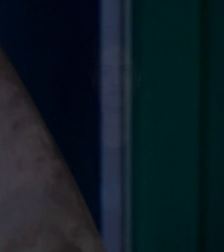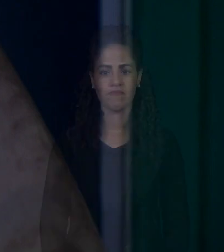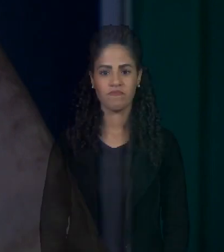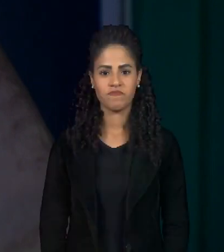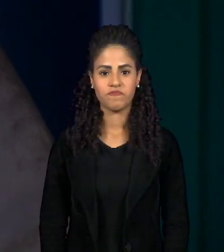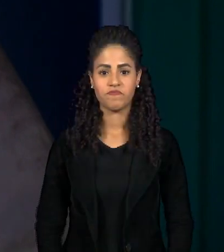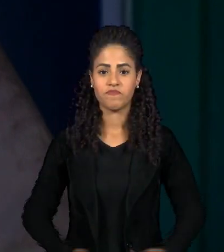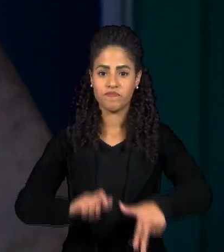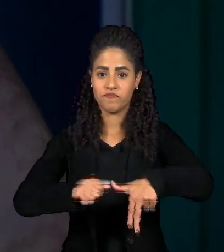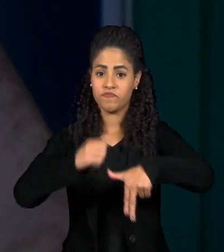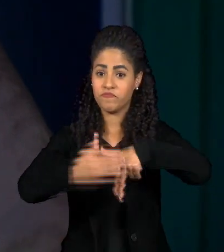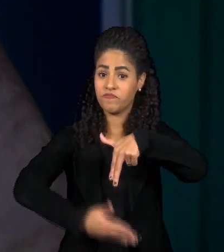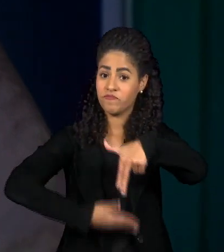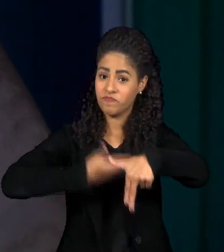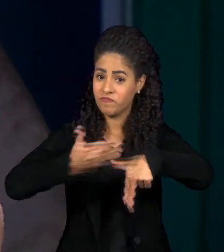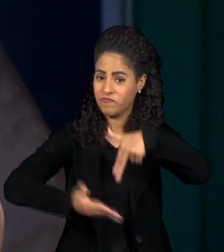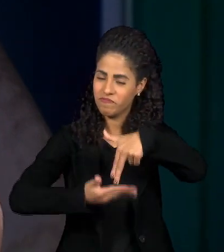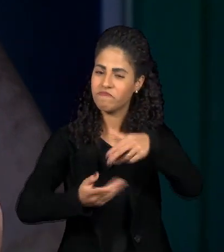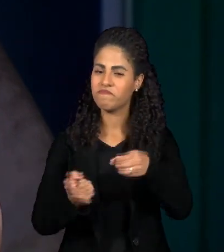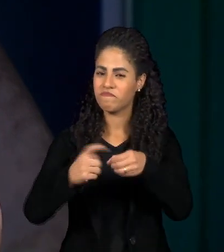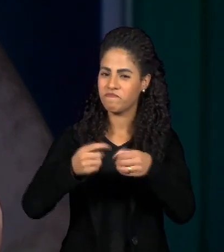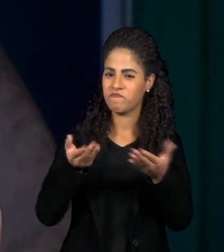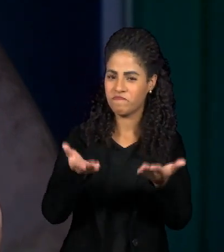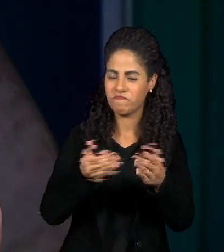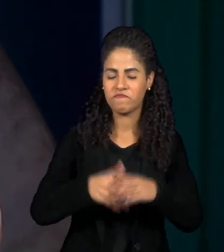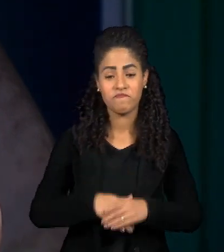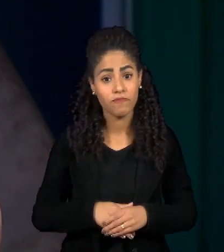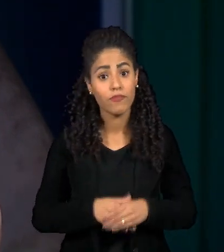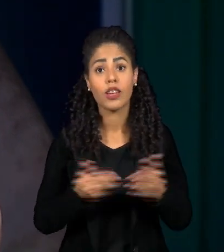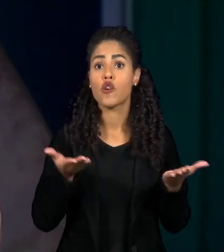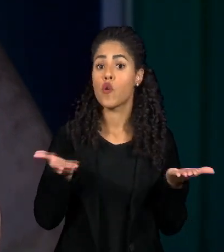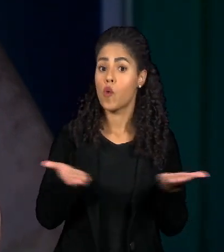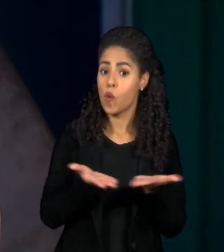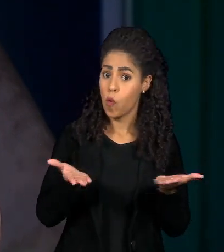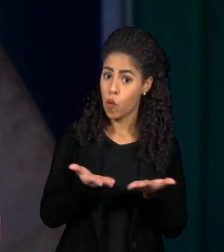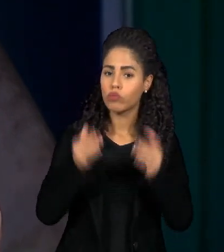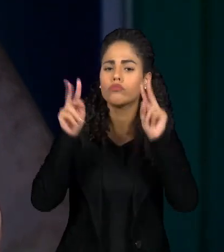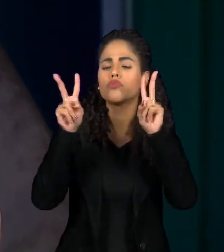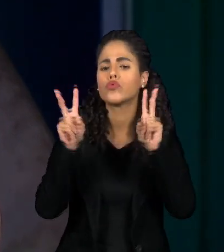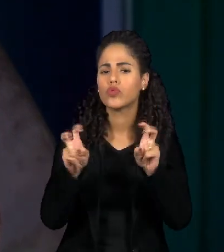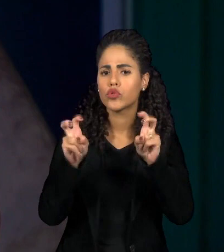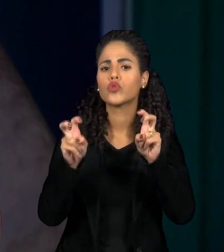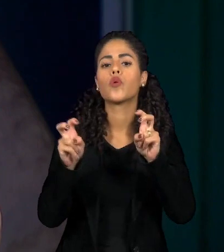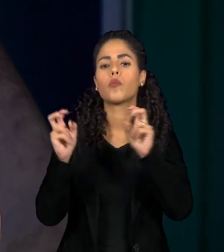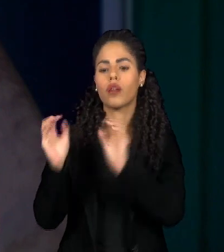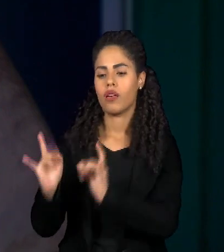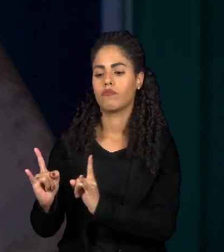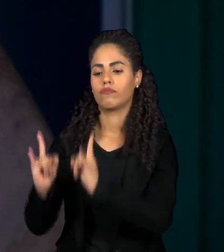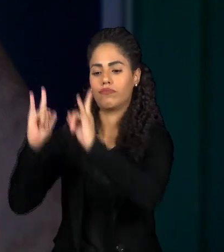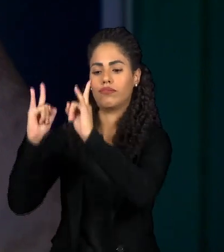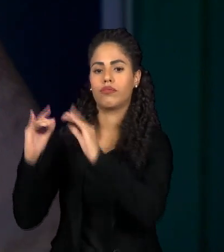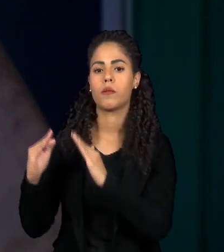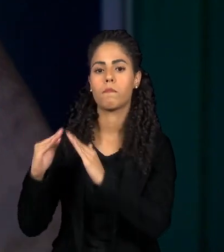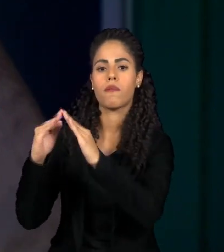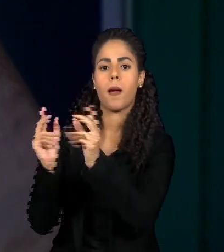Já estamos de volta com o nosso programa Negros em Foco. Hoje, para falar sobre o mercado imobiliário e como o racismo